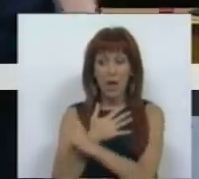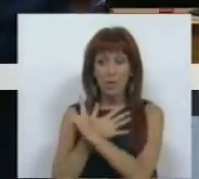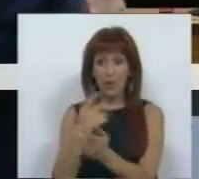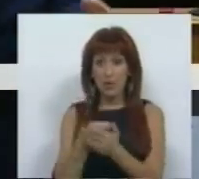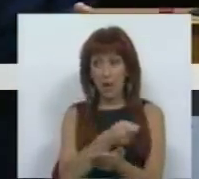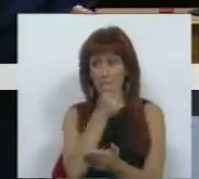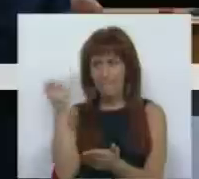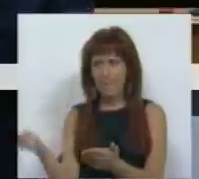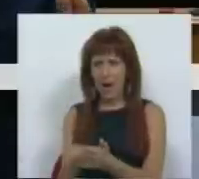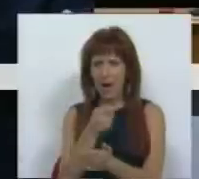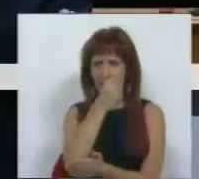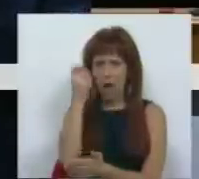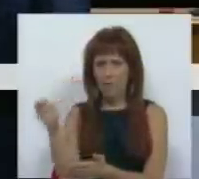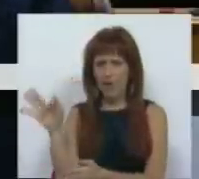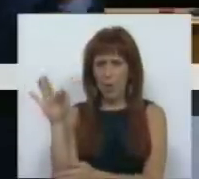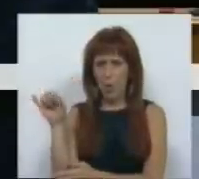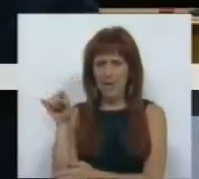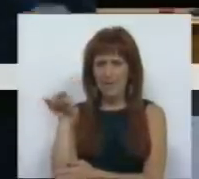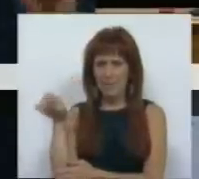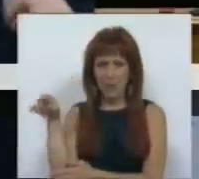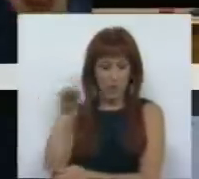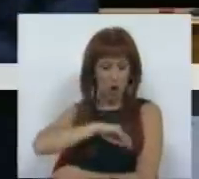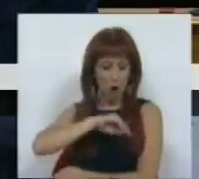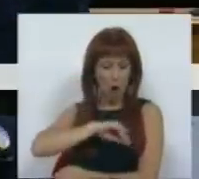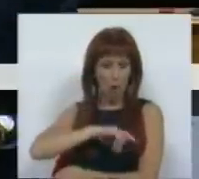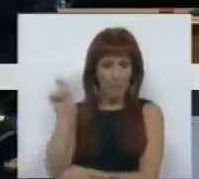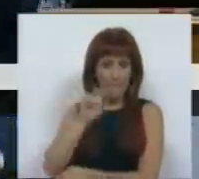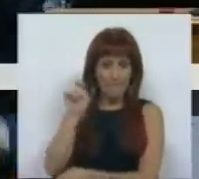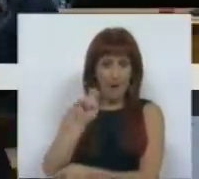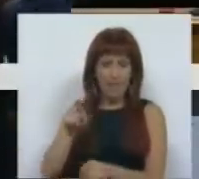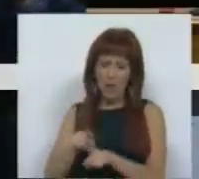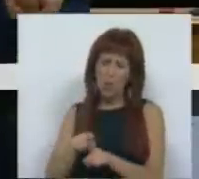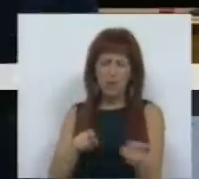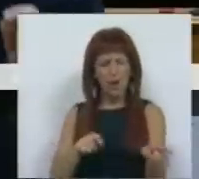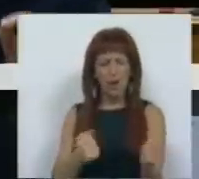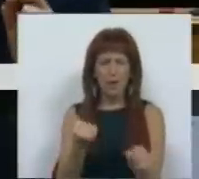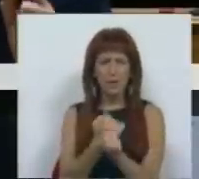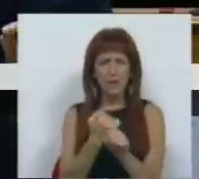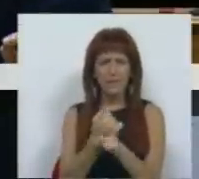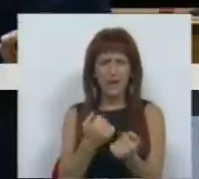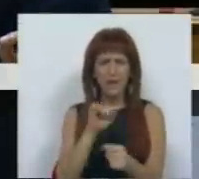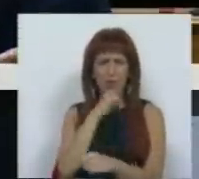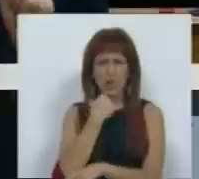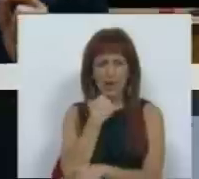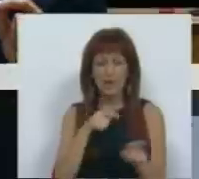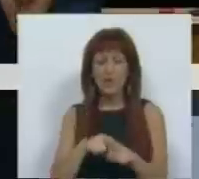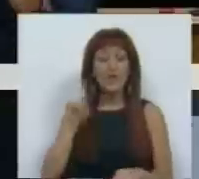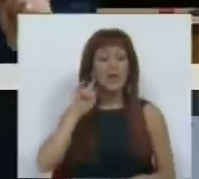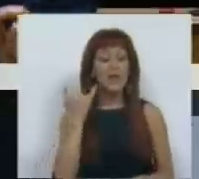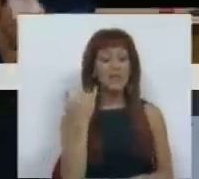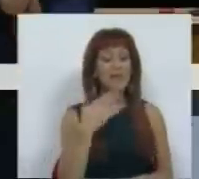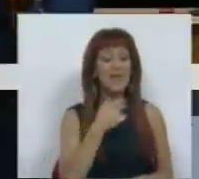veio a pagar 40 mil euros por mês os recursos dos serviços secretos. Foi no dia 27 de agosto que se soube que